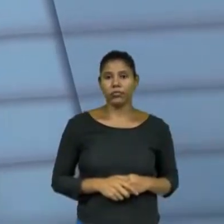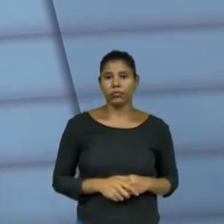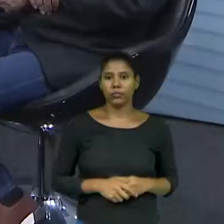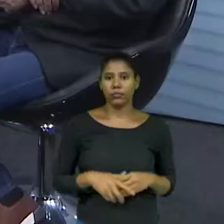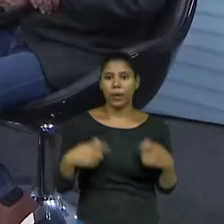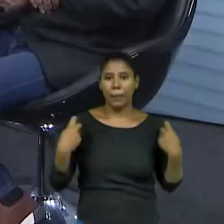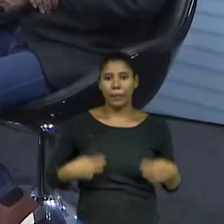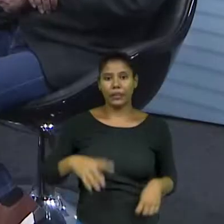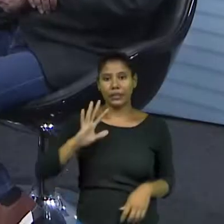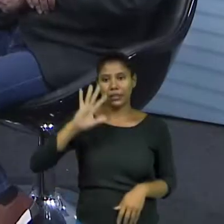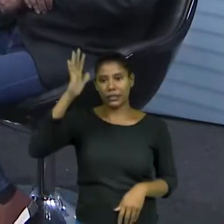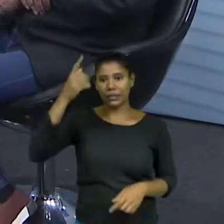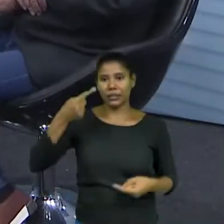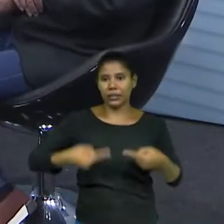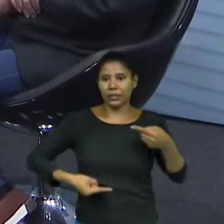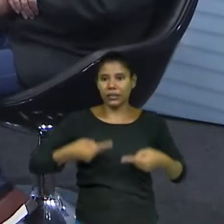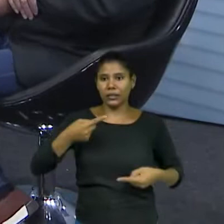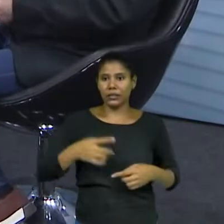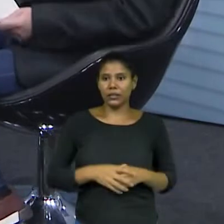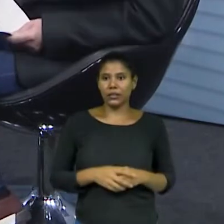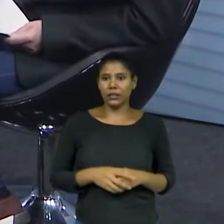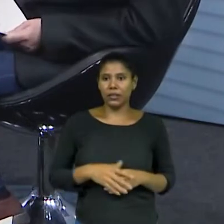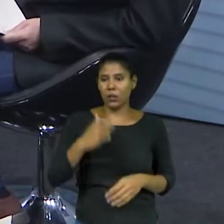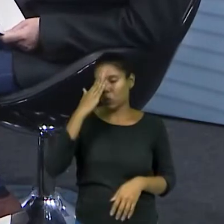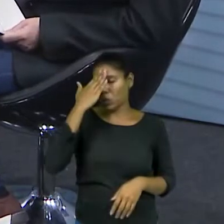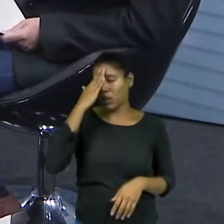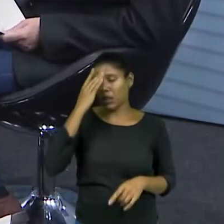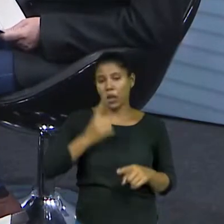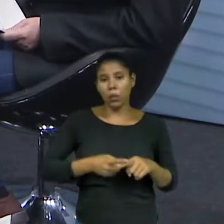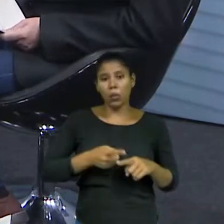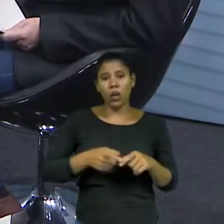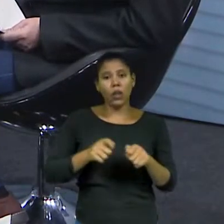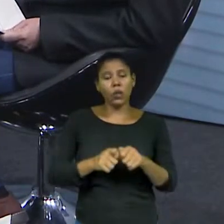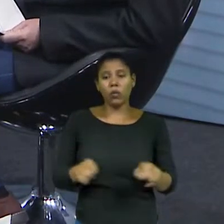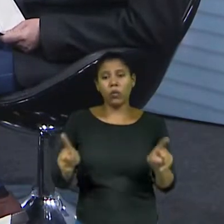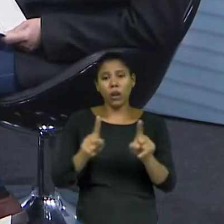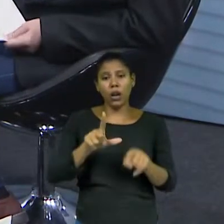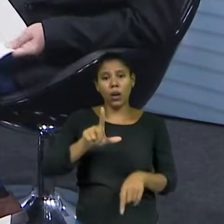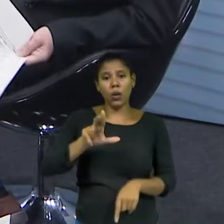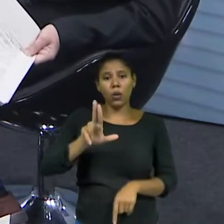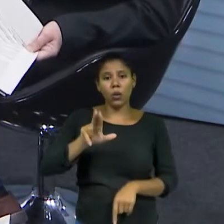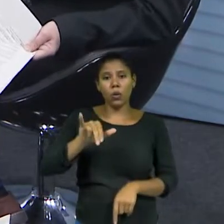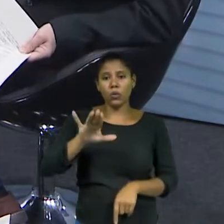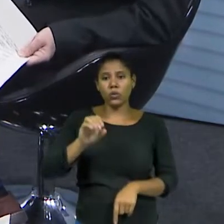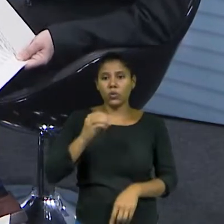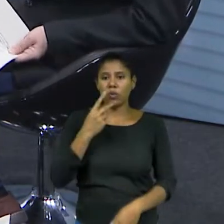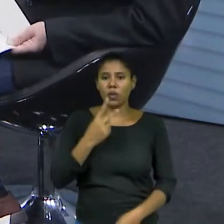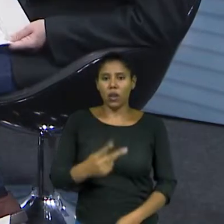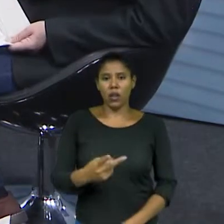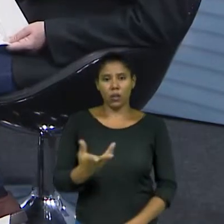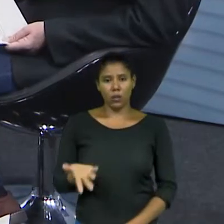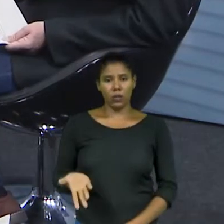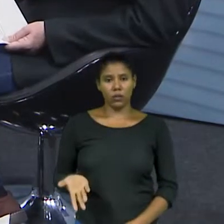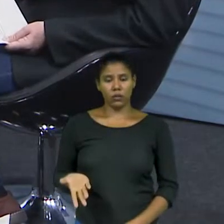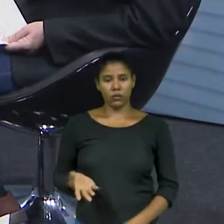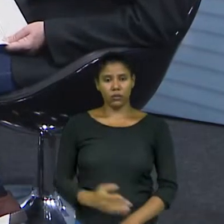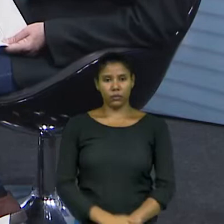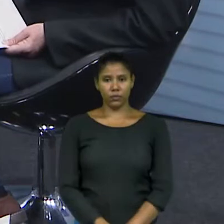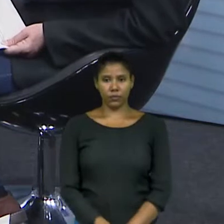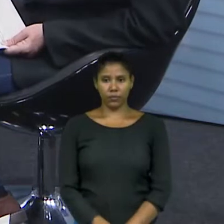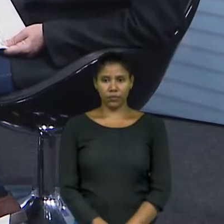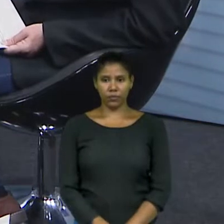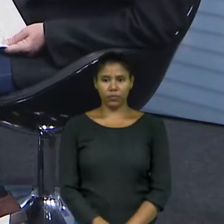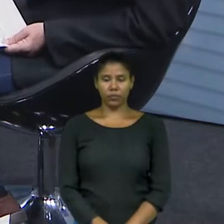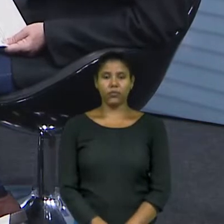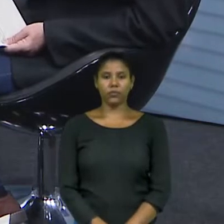política. Decisão política. Mas eu não entendo porque essa decisão não sai, porque o Lúcio deu o argumento final. Até